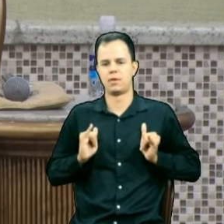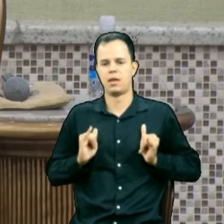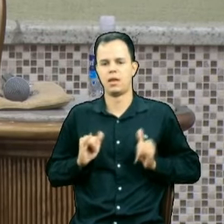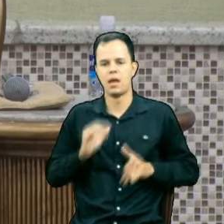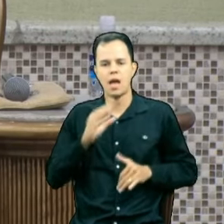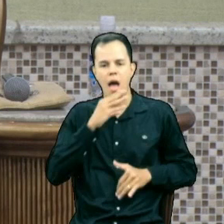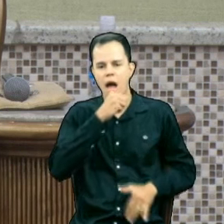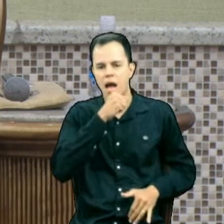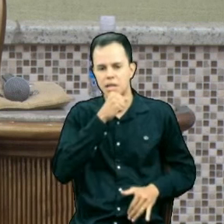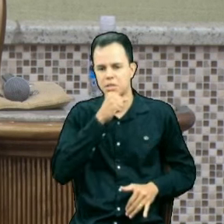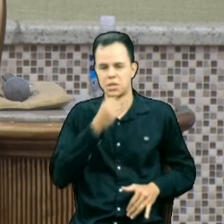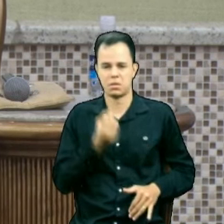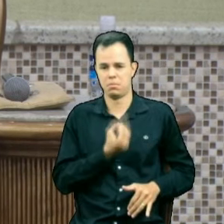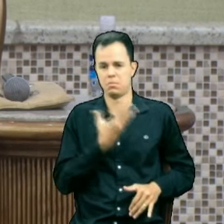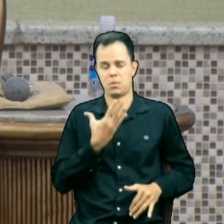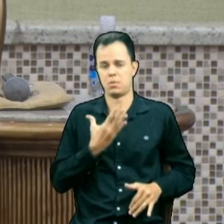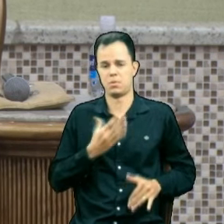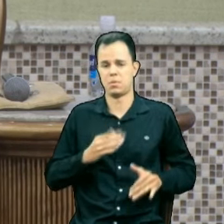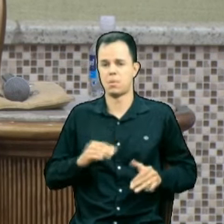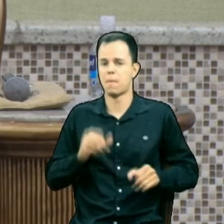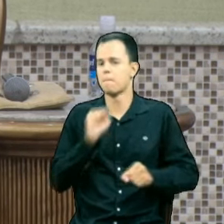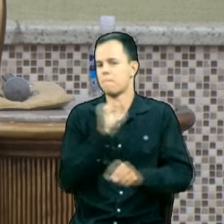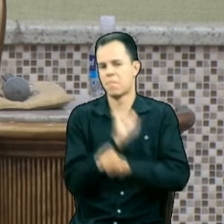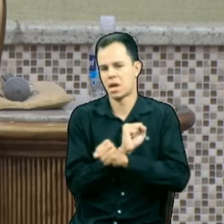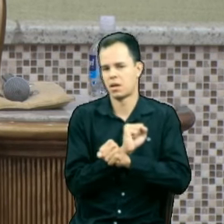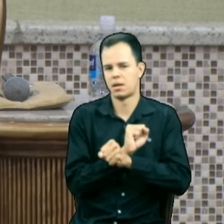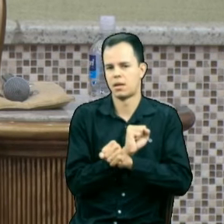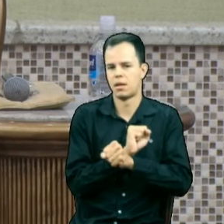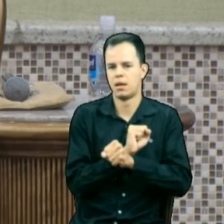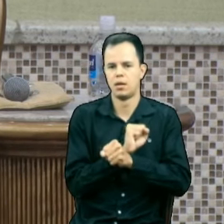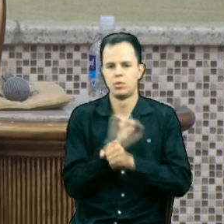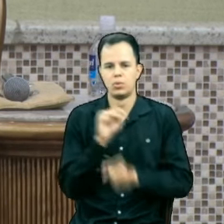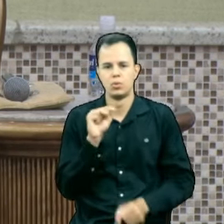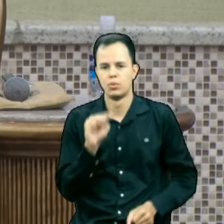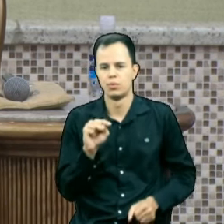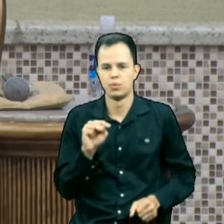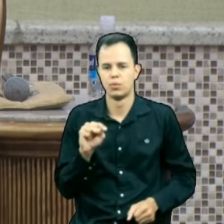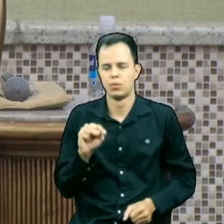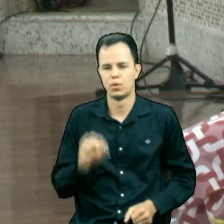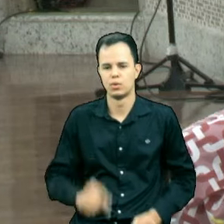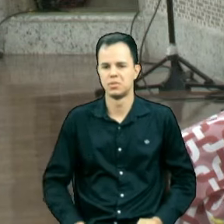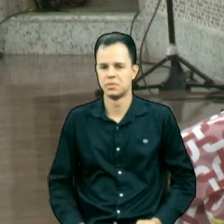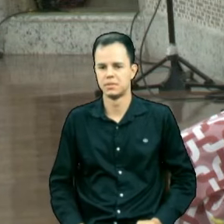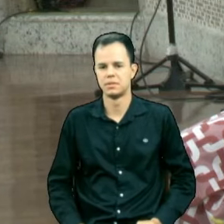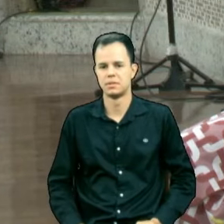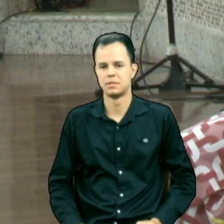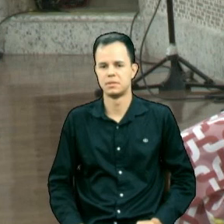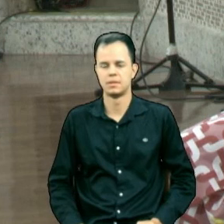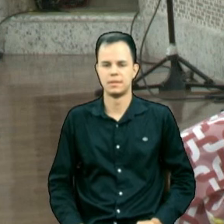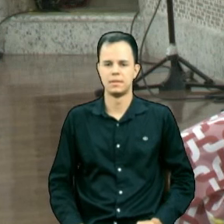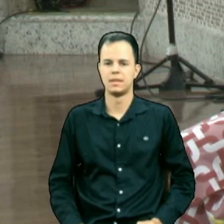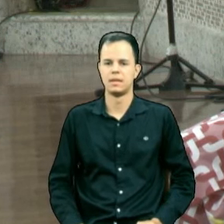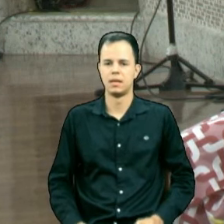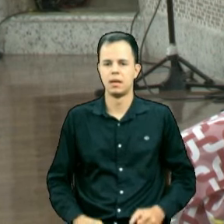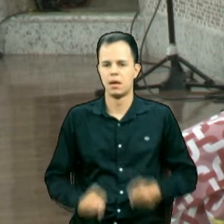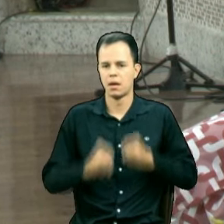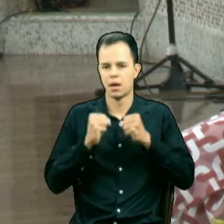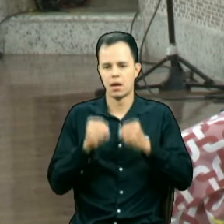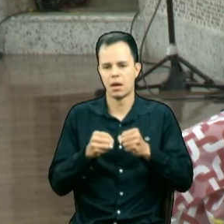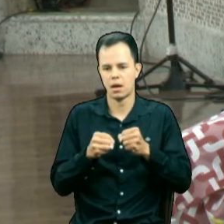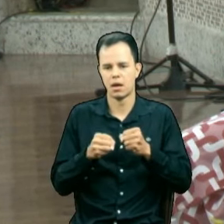Então eu tô sabendo disso né e não vos conformeis não tem